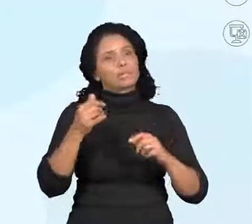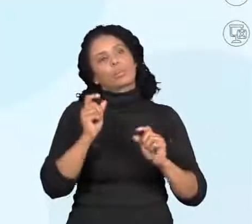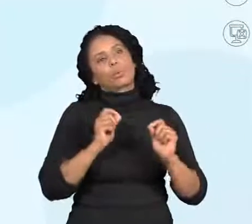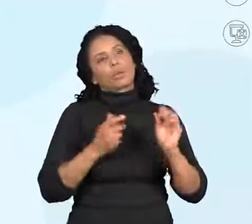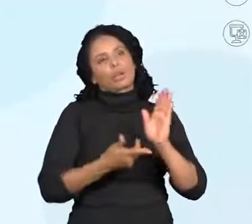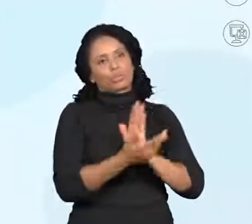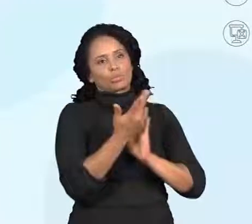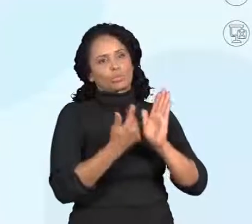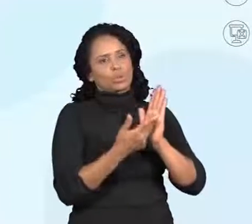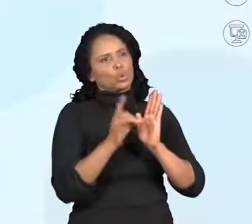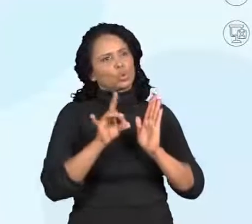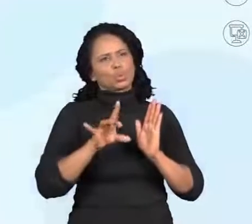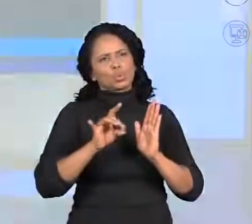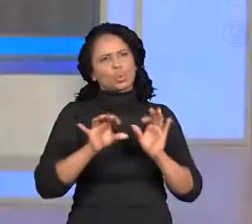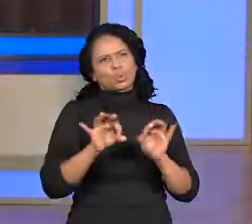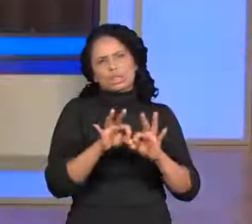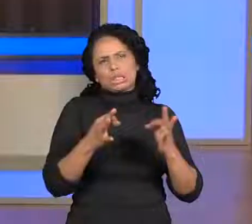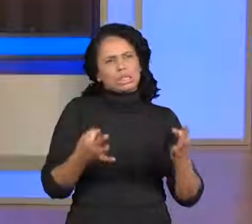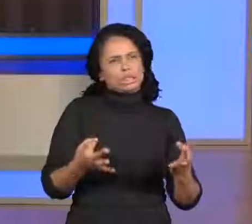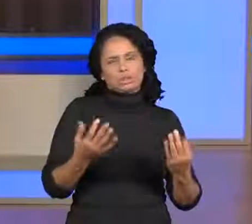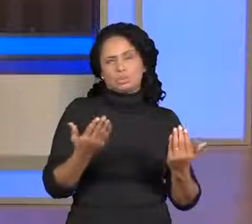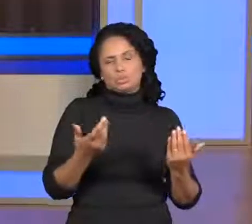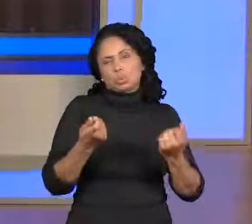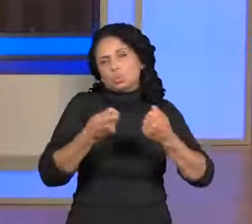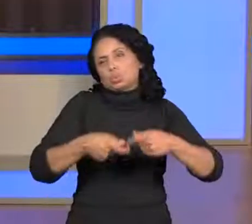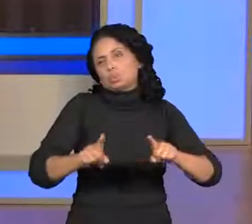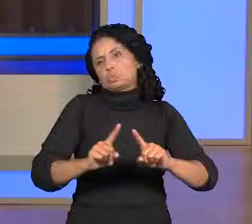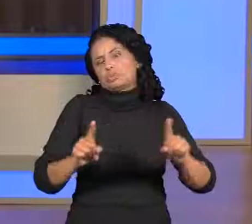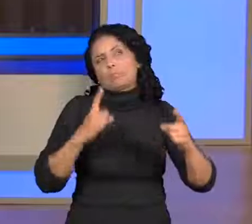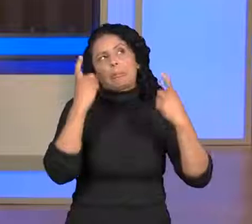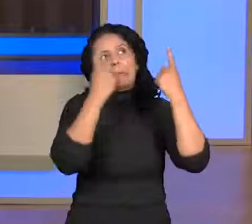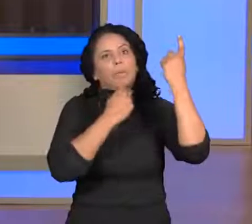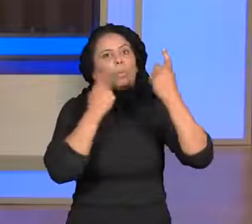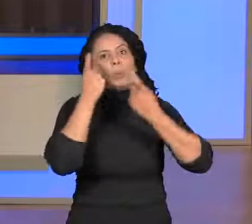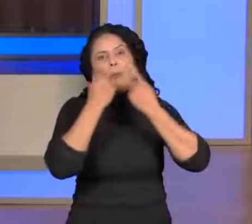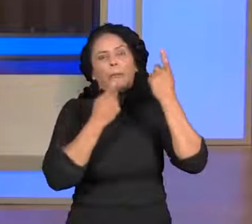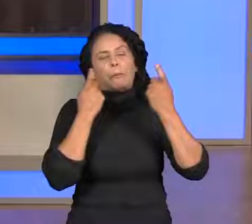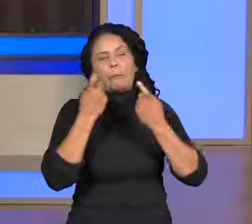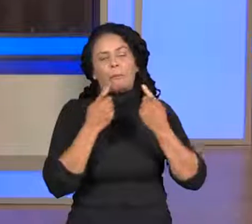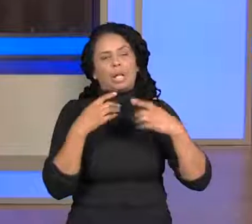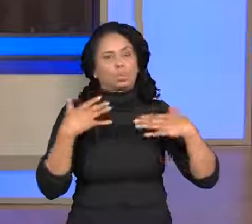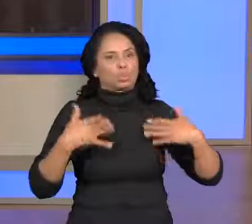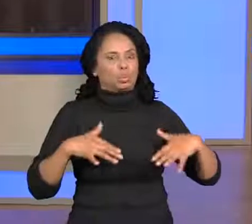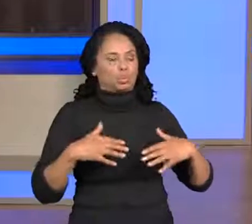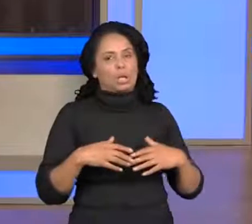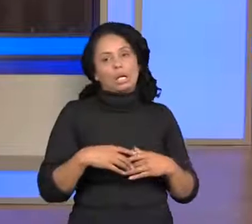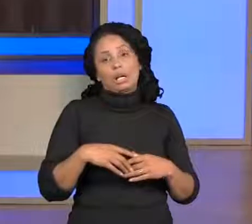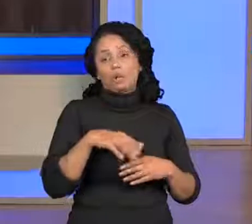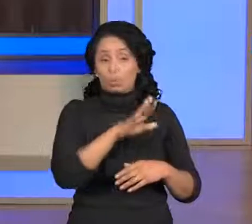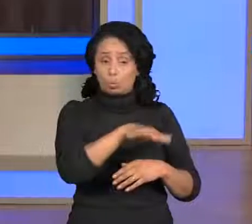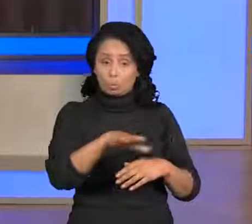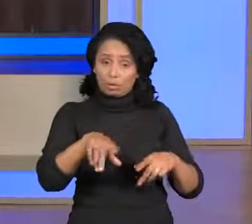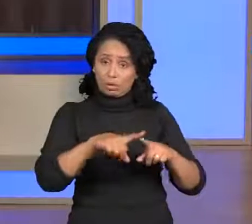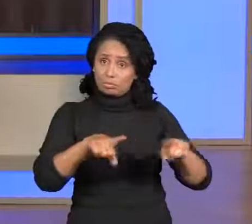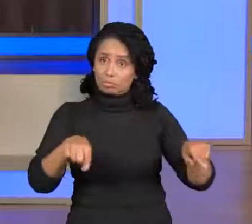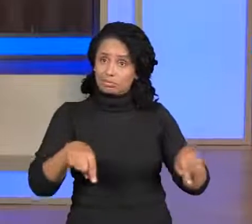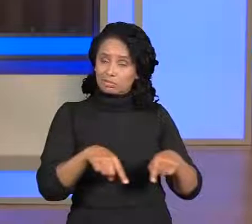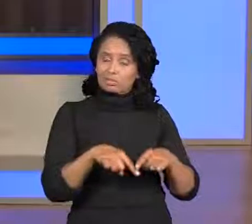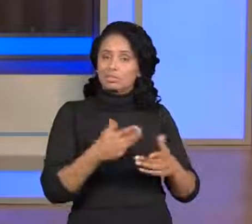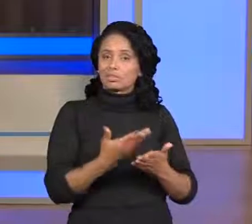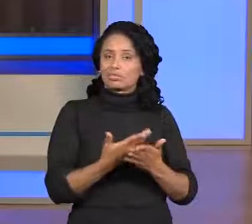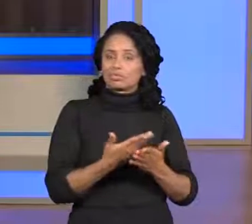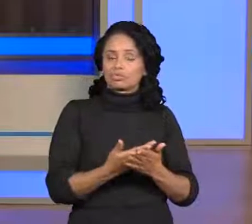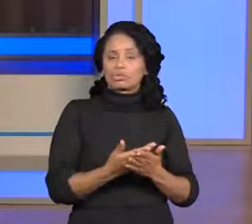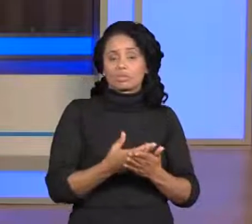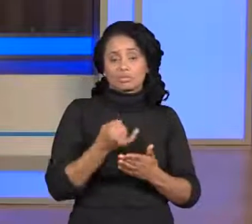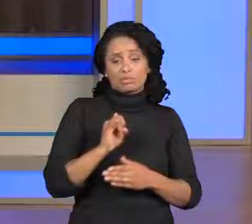só o traço. Então, não precisa se preocupar se você, professor, passar um desenho para a sala e o aluno